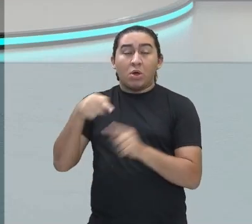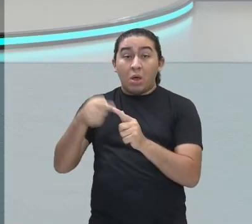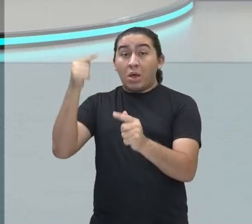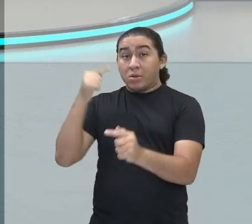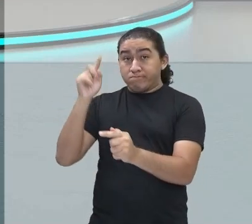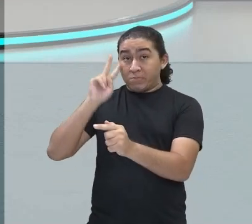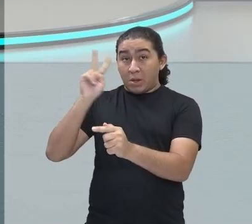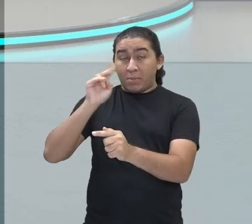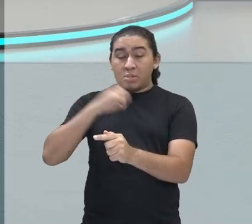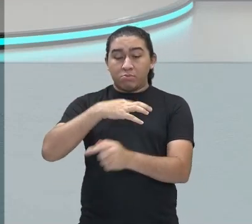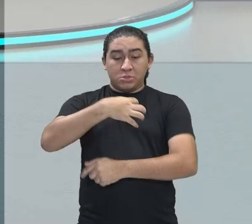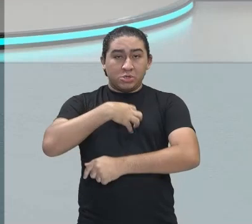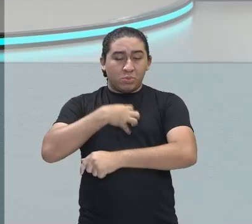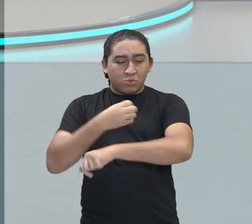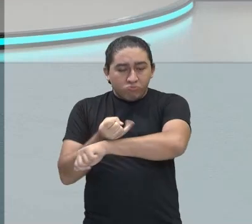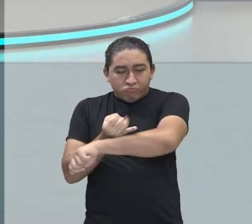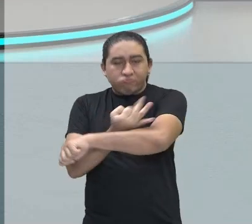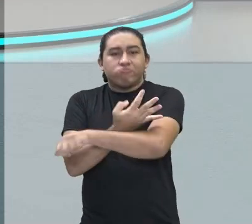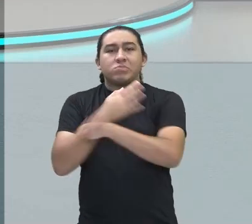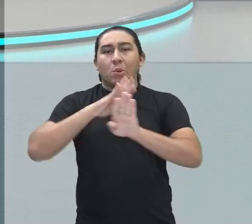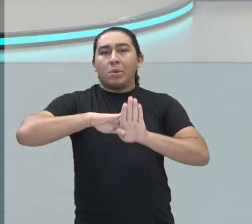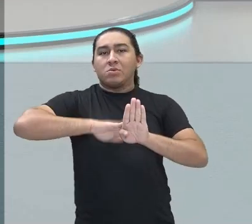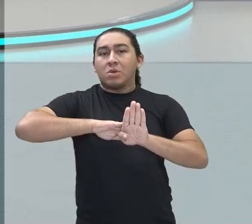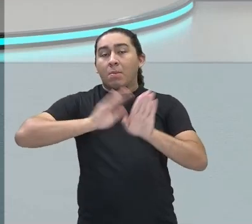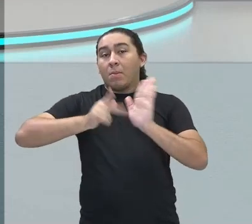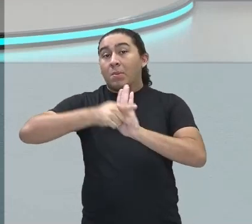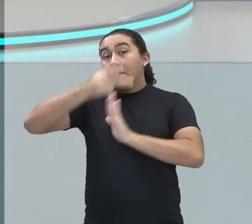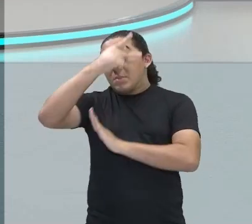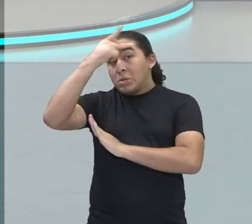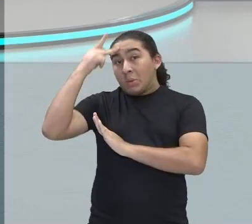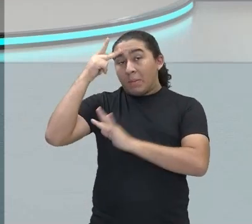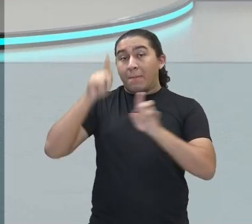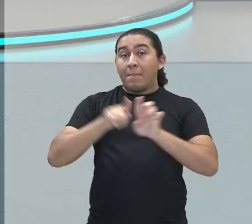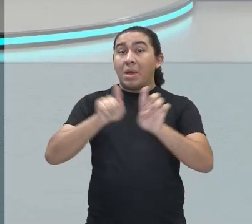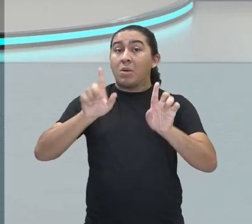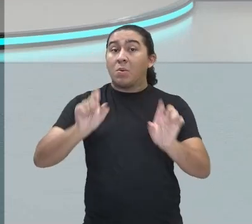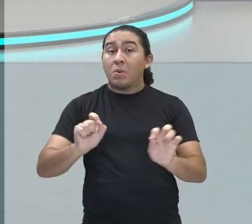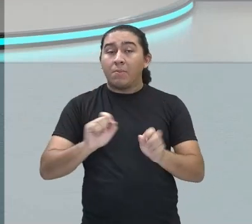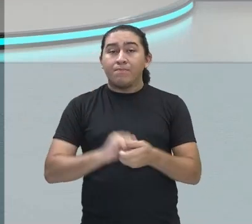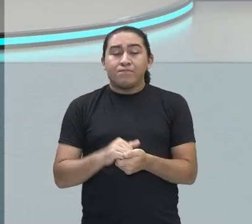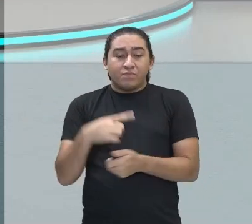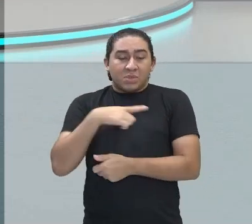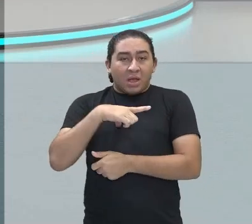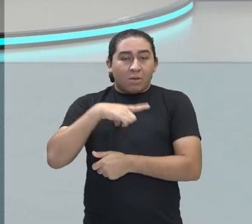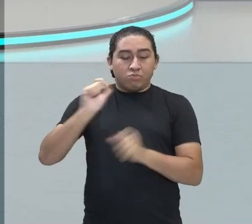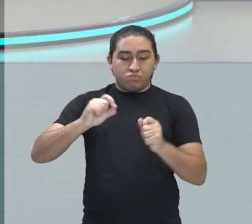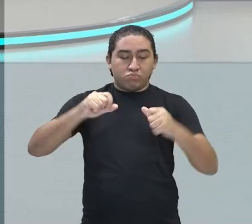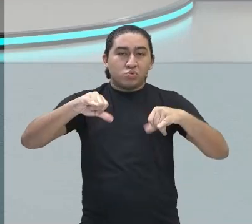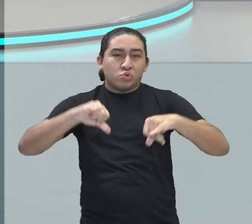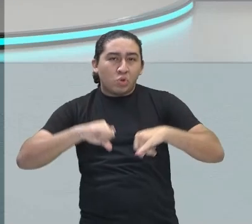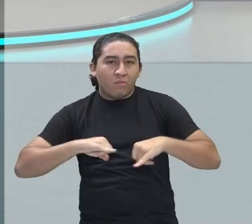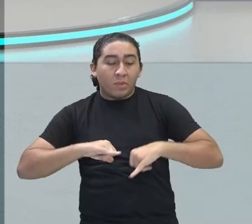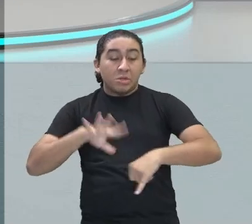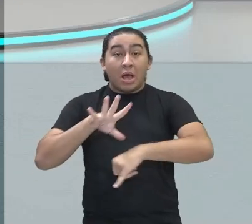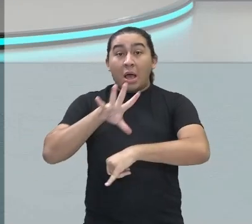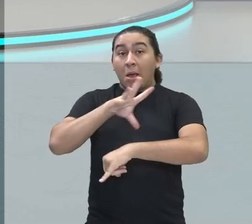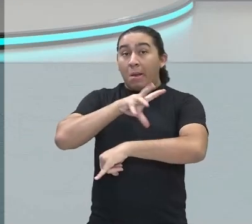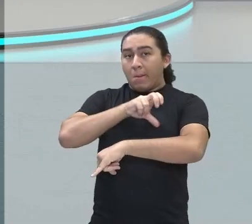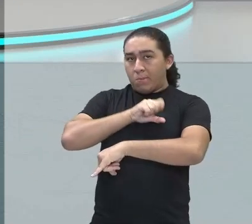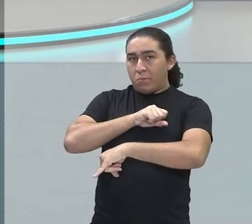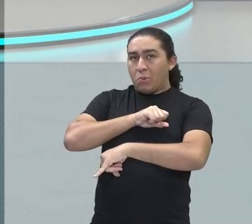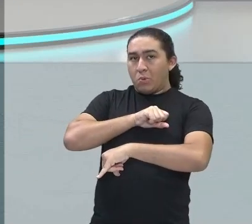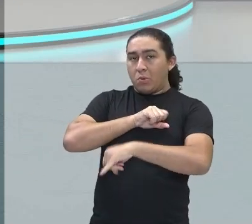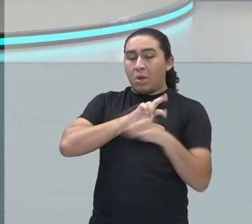sobre sensações e subjetividade, mas com o sofrimento amoroso. Diferente